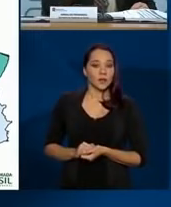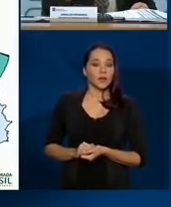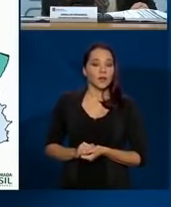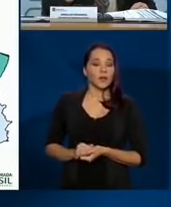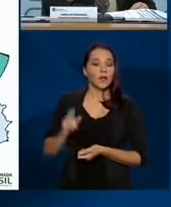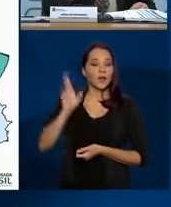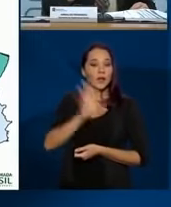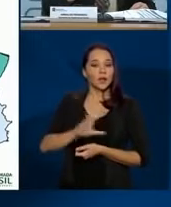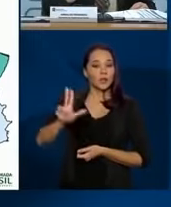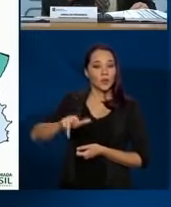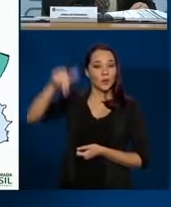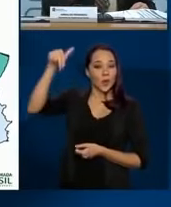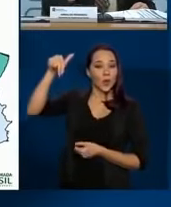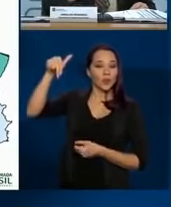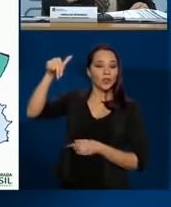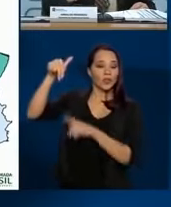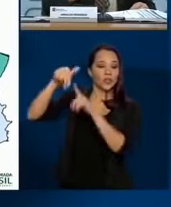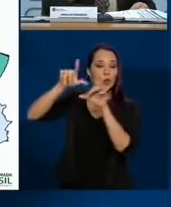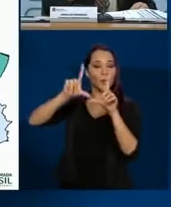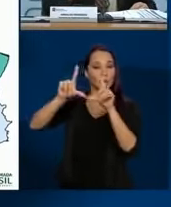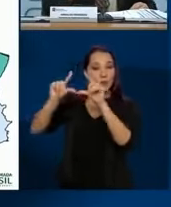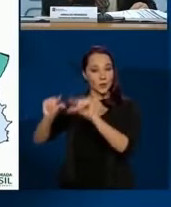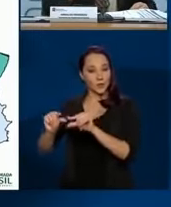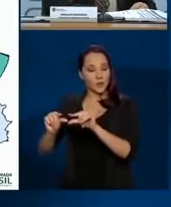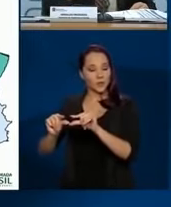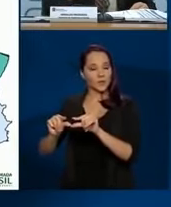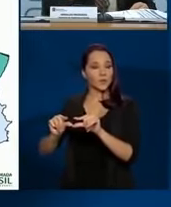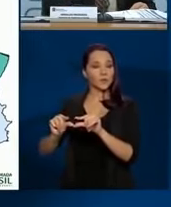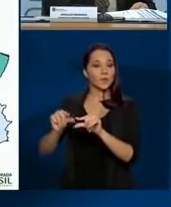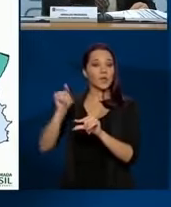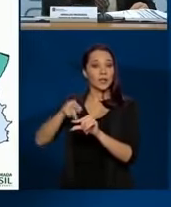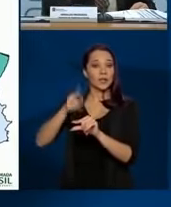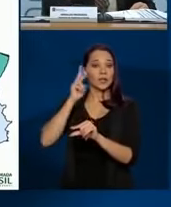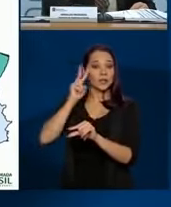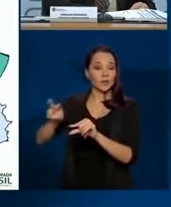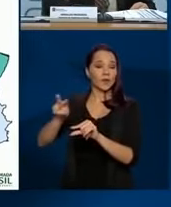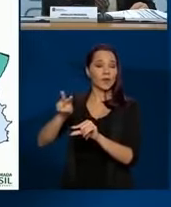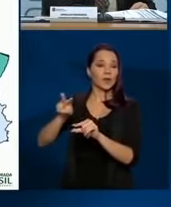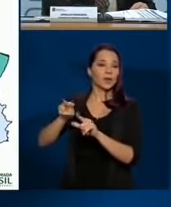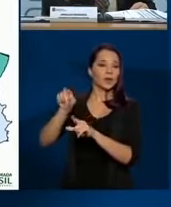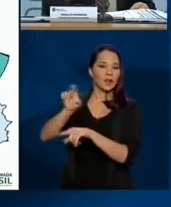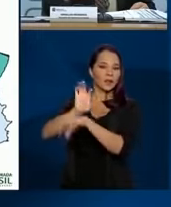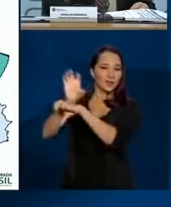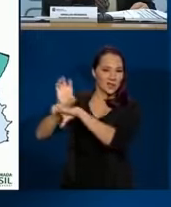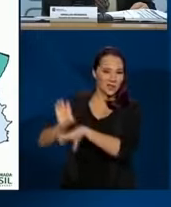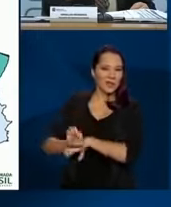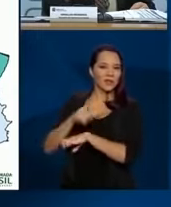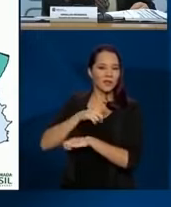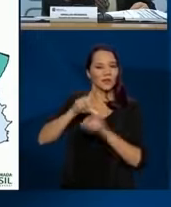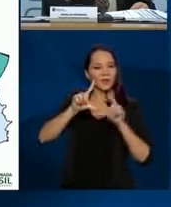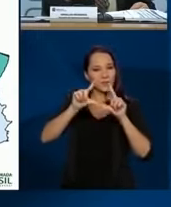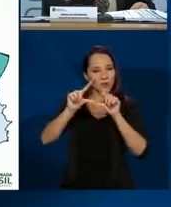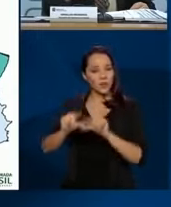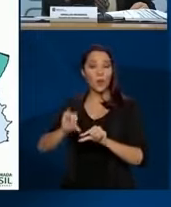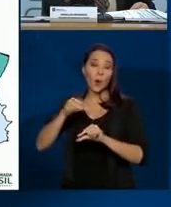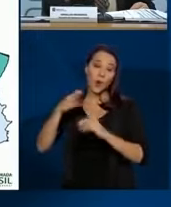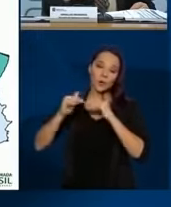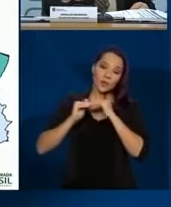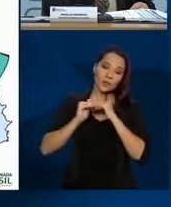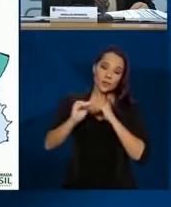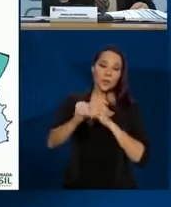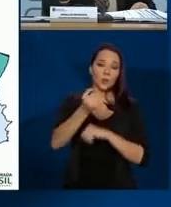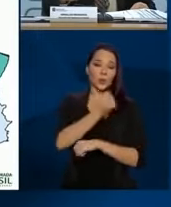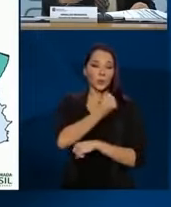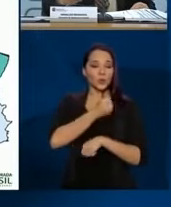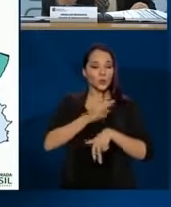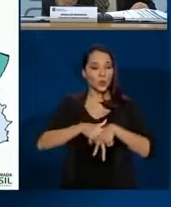a região norte, tanto por redução, você vê que na grande maioria dos estados houve redução ou estabilização em números de